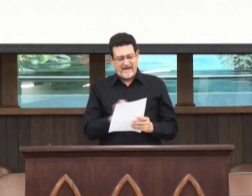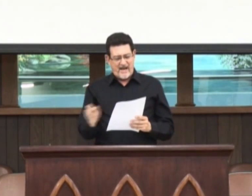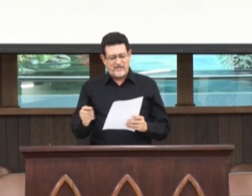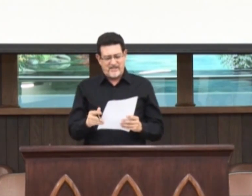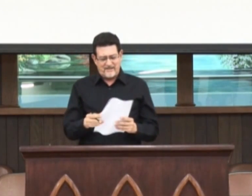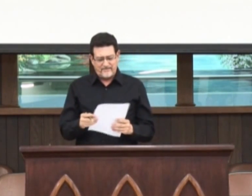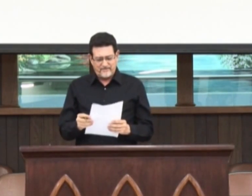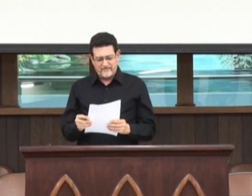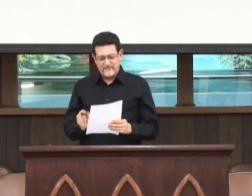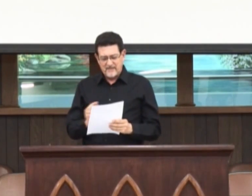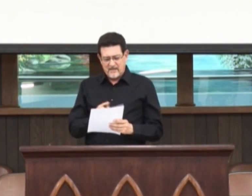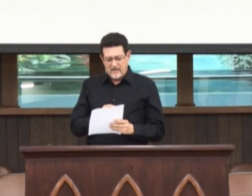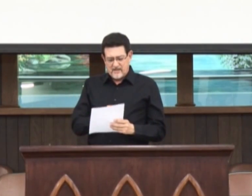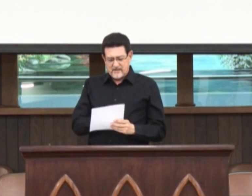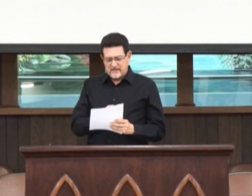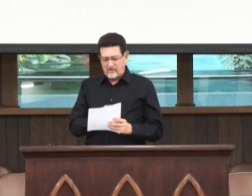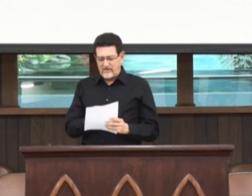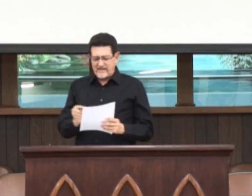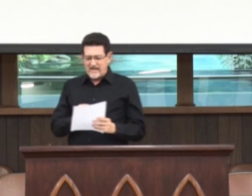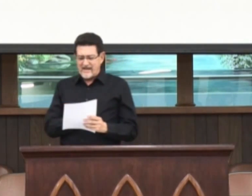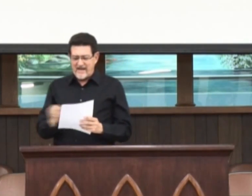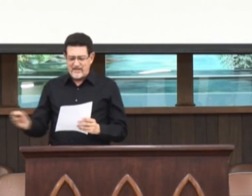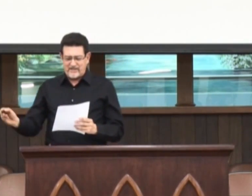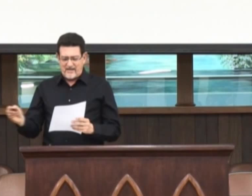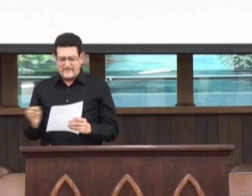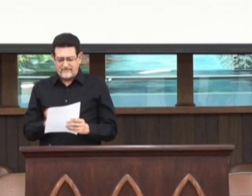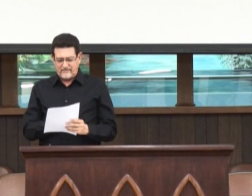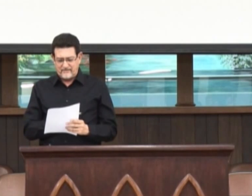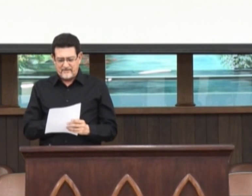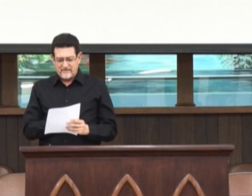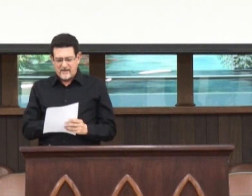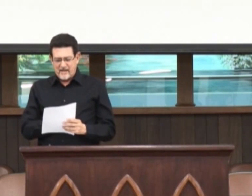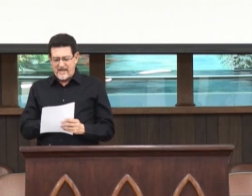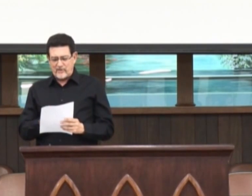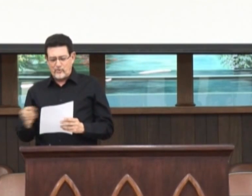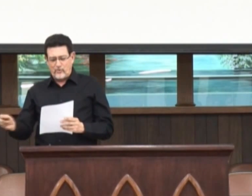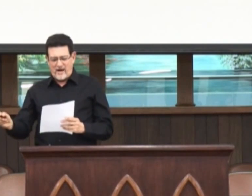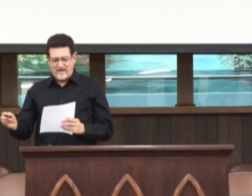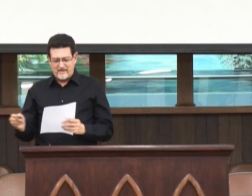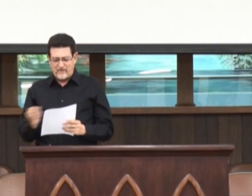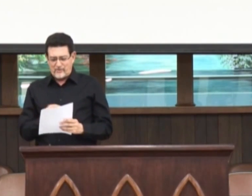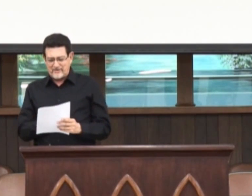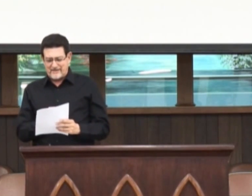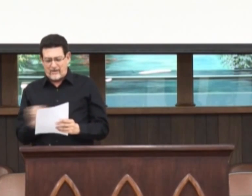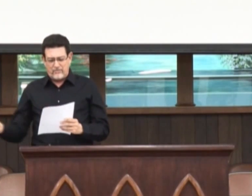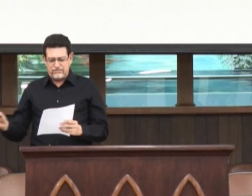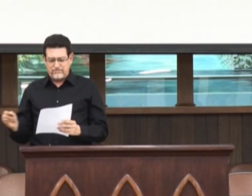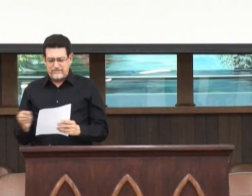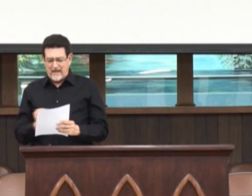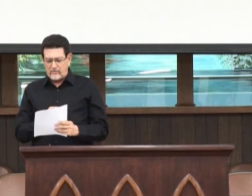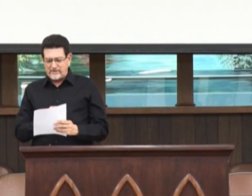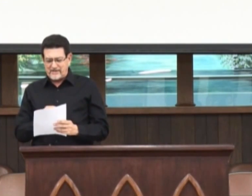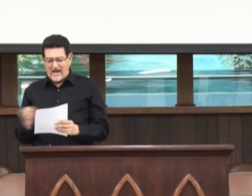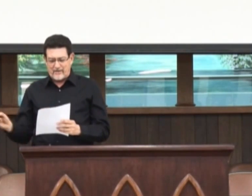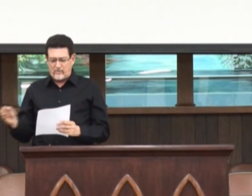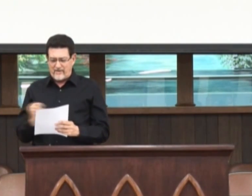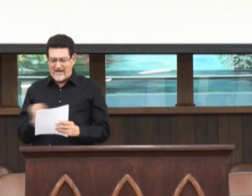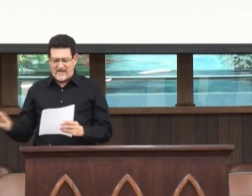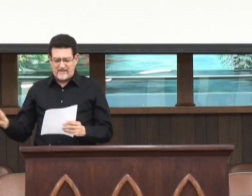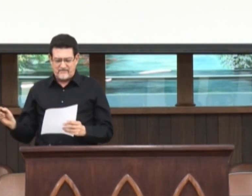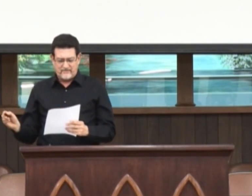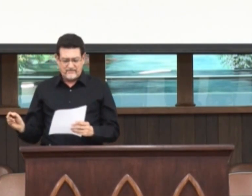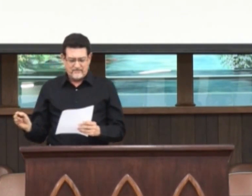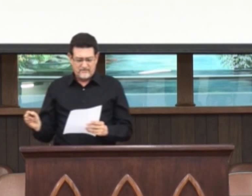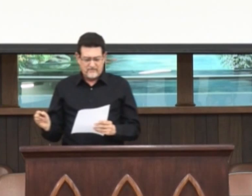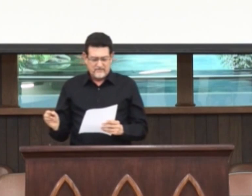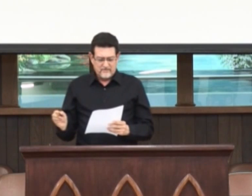A igreja, Senhor, esta igreja que é tua, e eu estou tão angustiado com